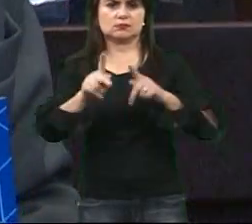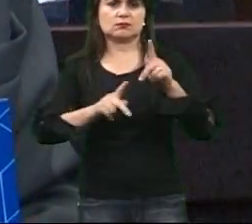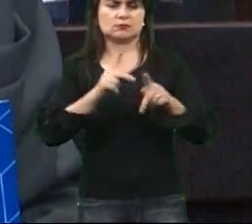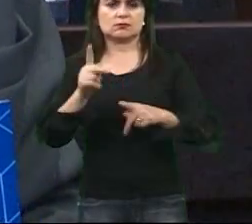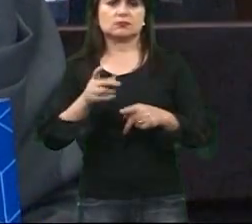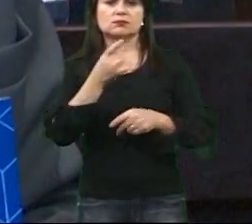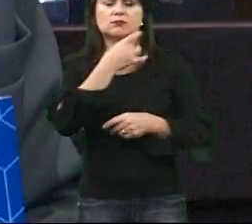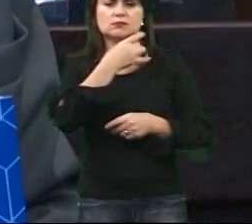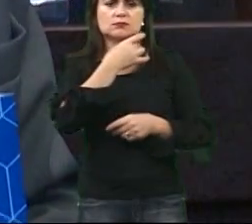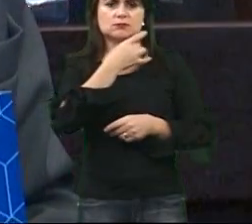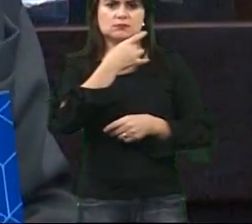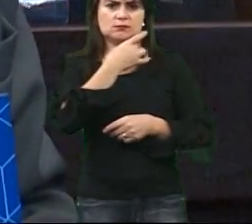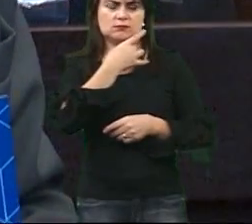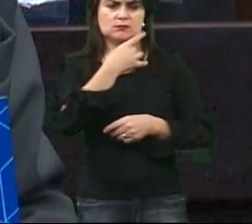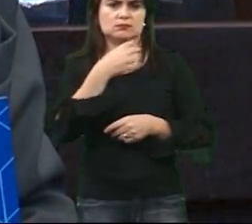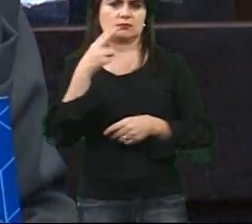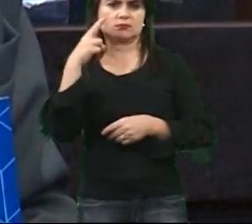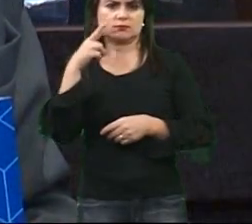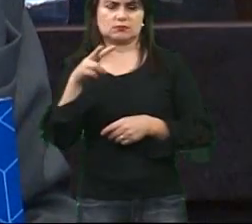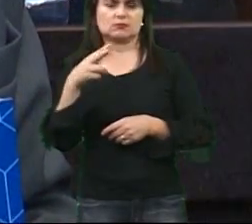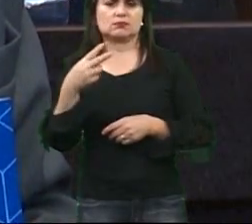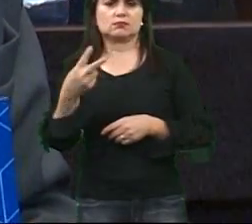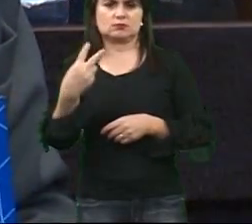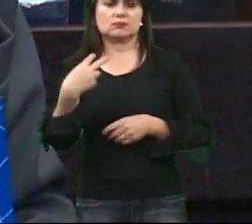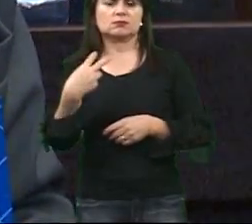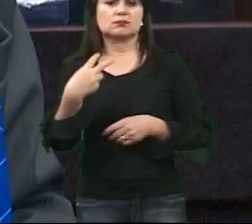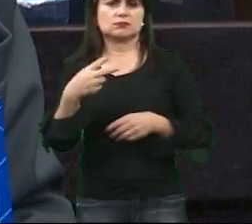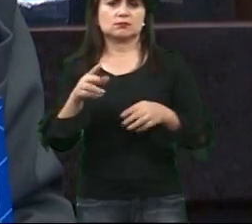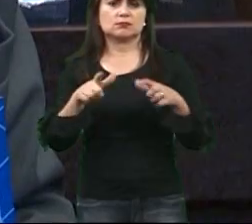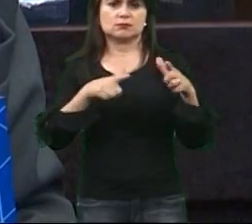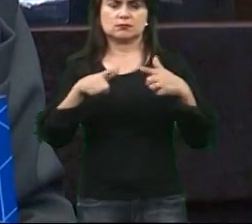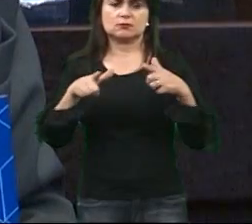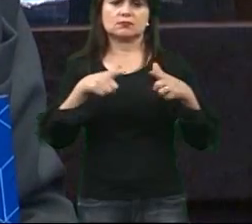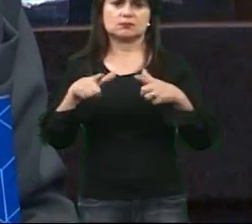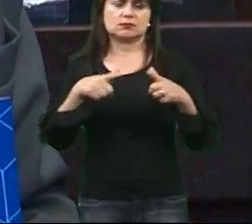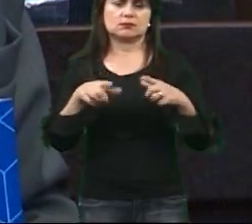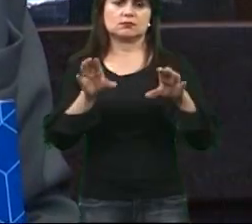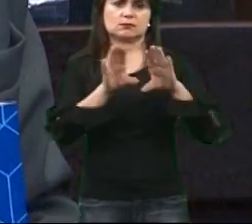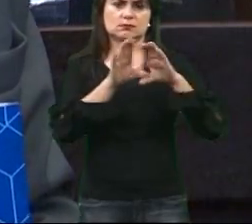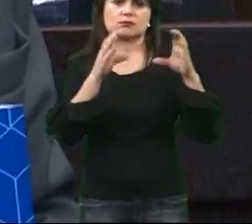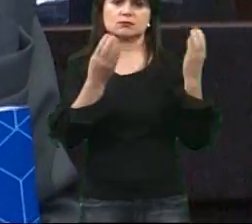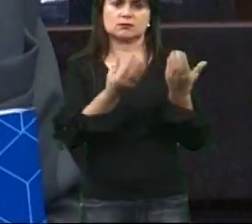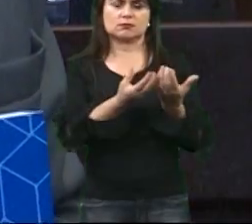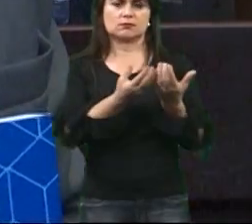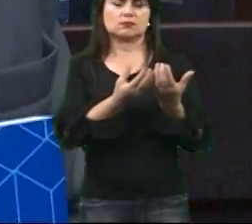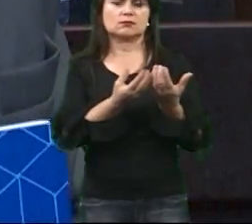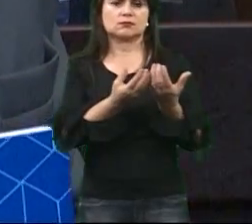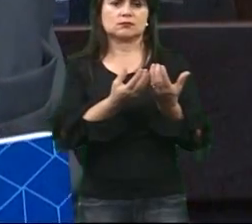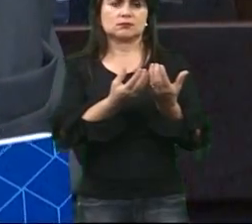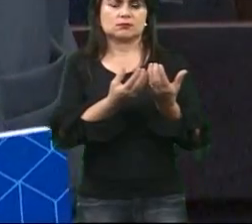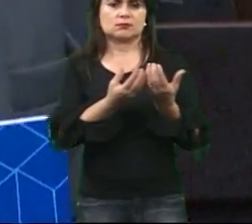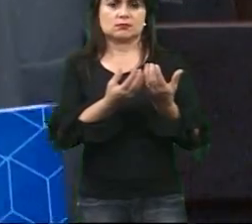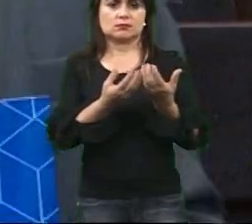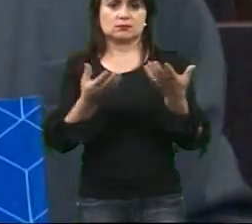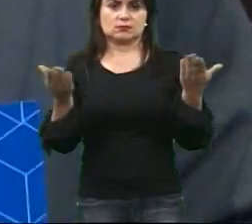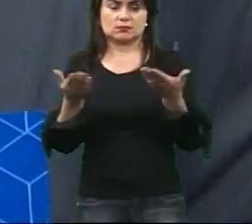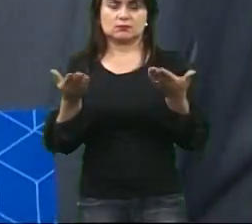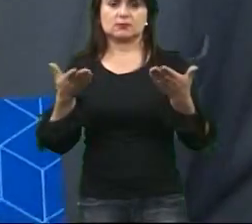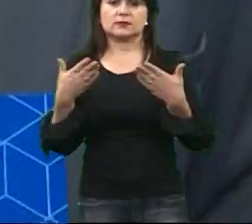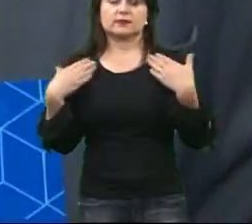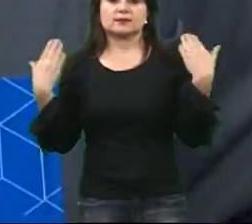o homem deve ser reconhecido na sua comunidade que vocês estão me propiciando hoje é uma